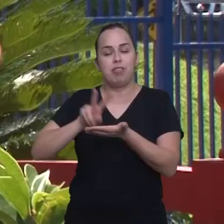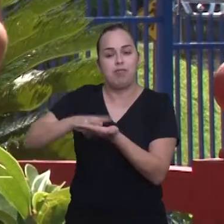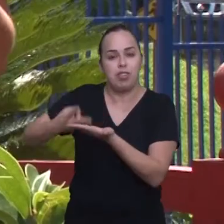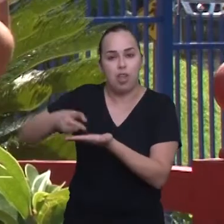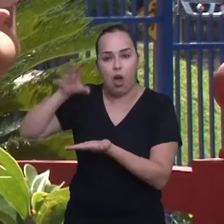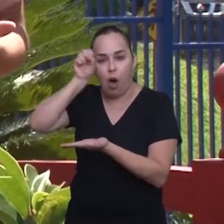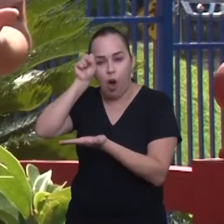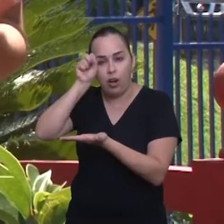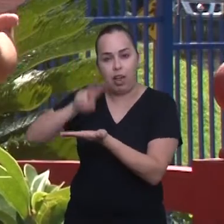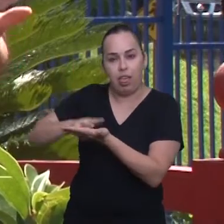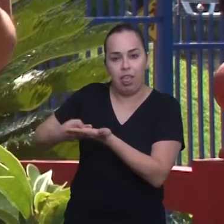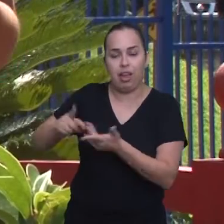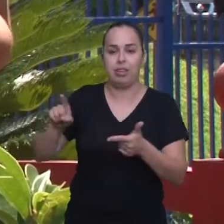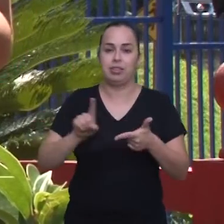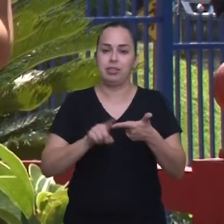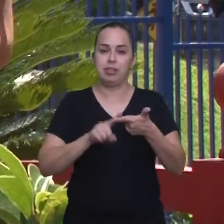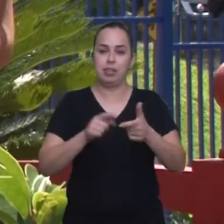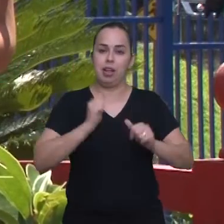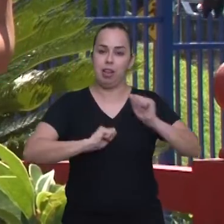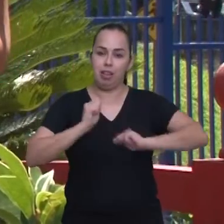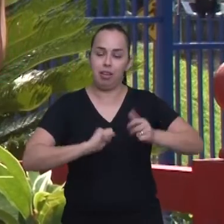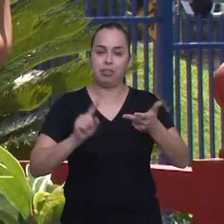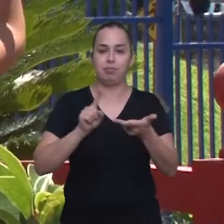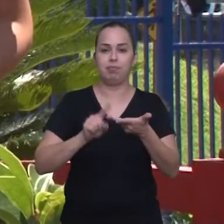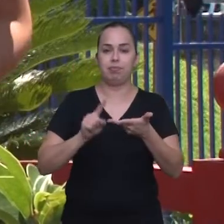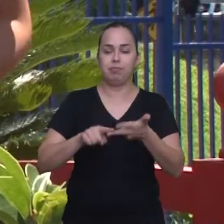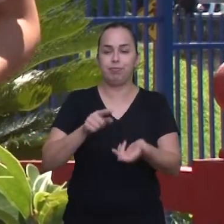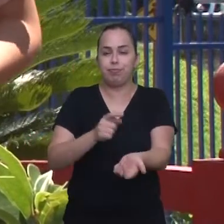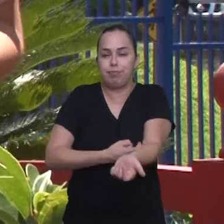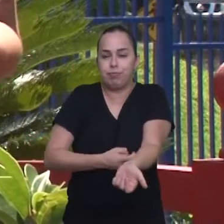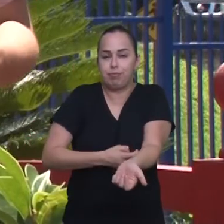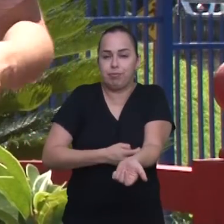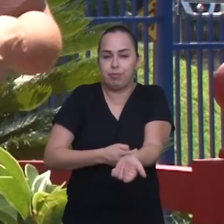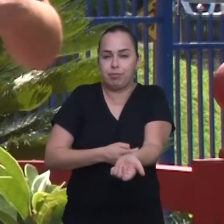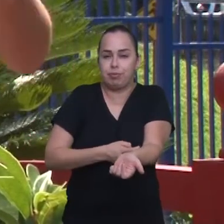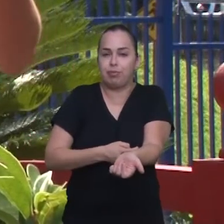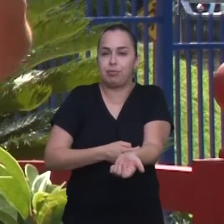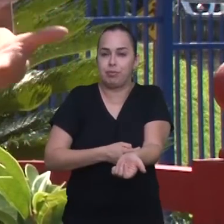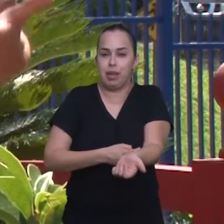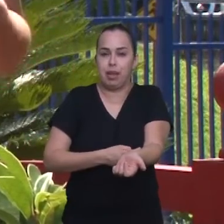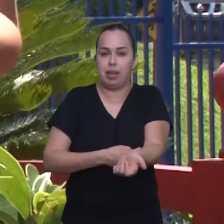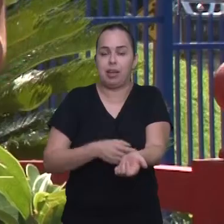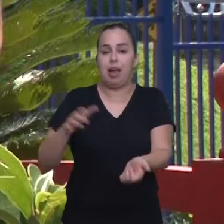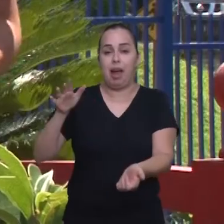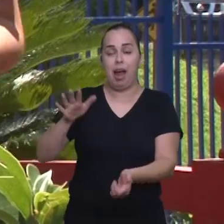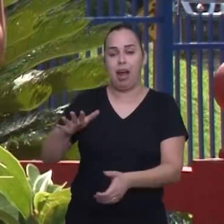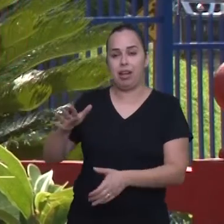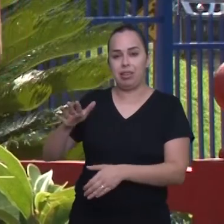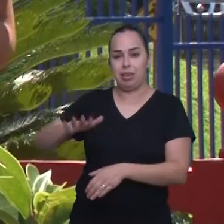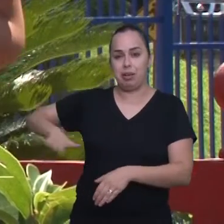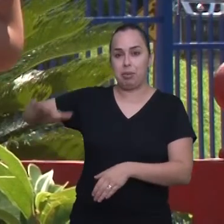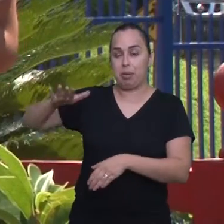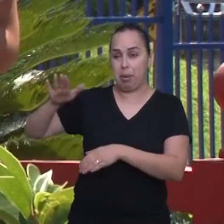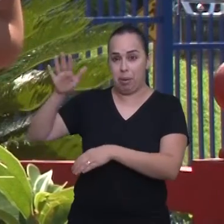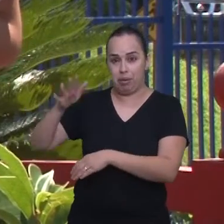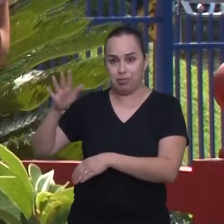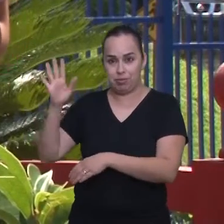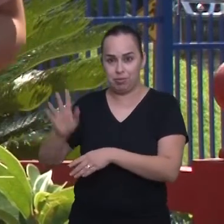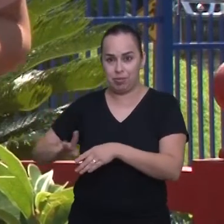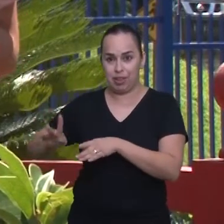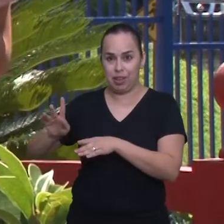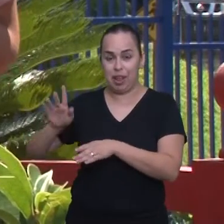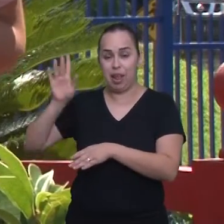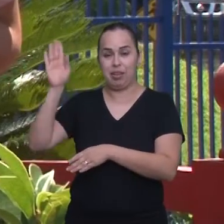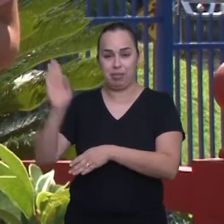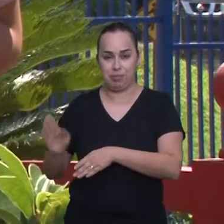fadiga, irritabilidade e ansiedade no grupo estudado, uma média bem acima da nacional, já realizada em